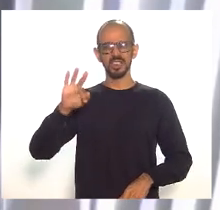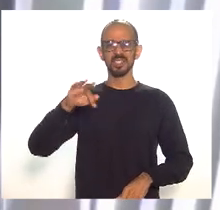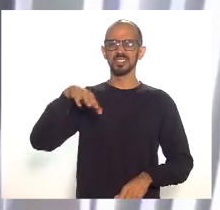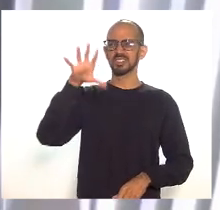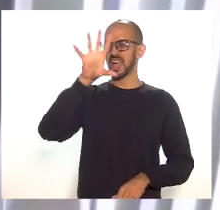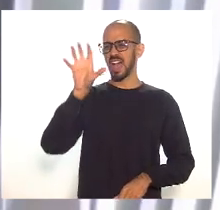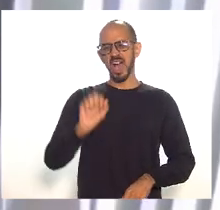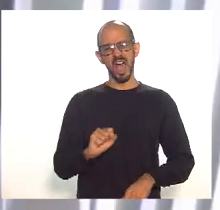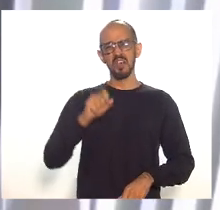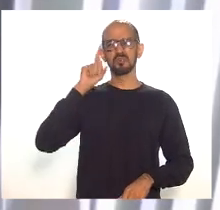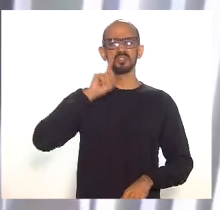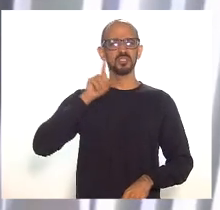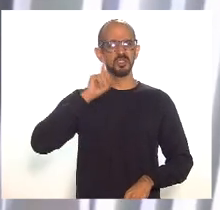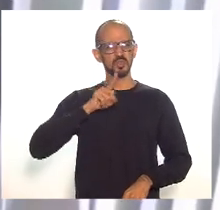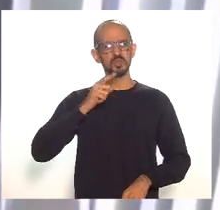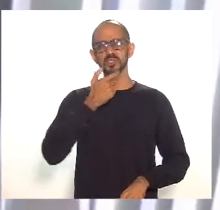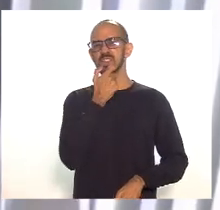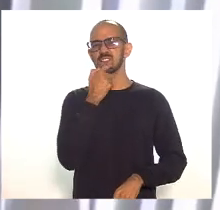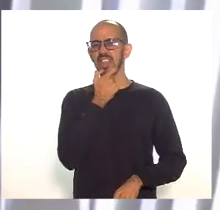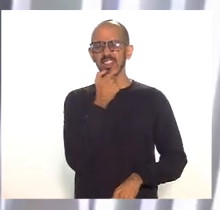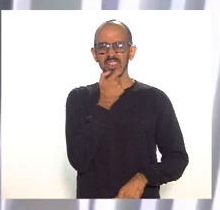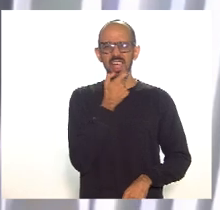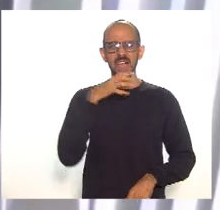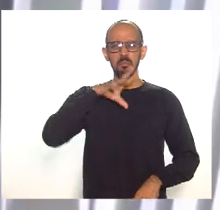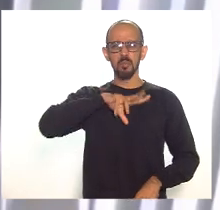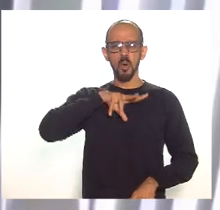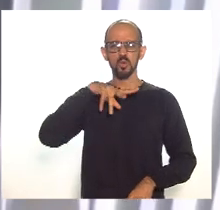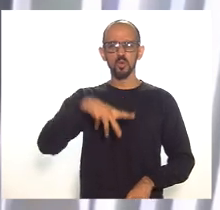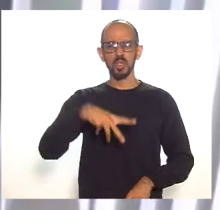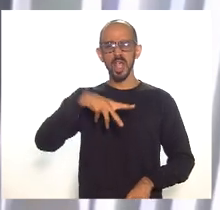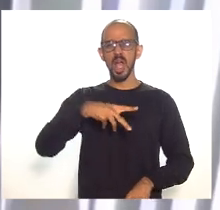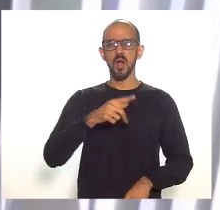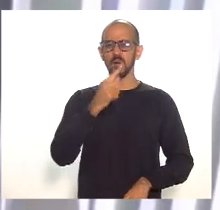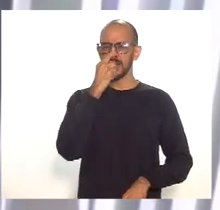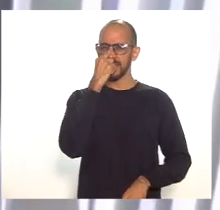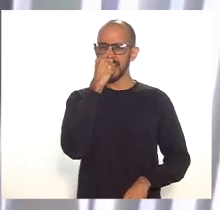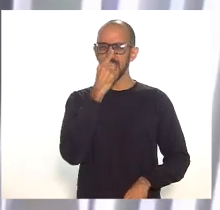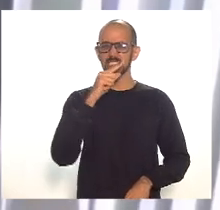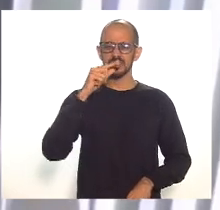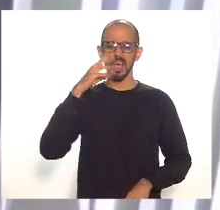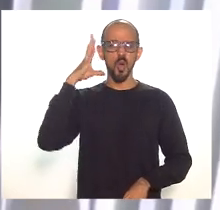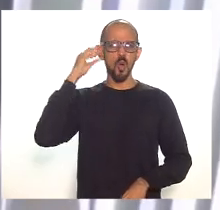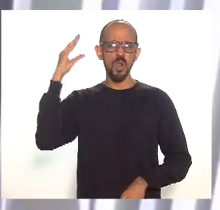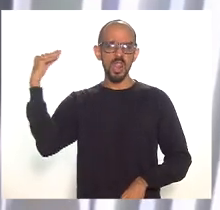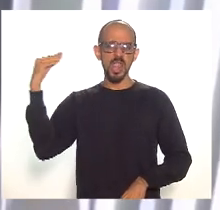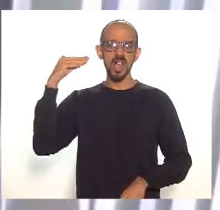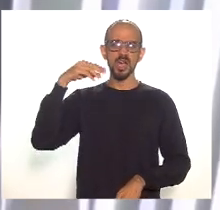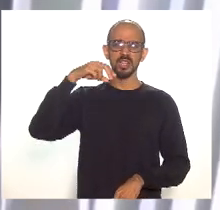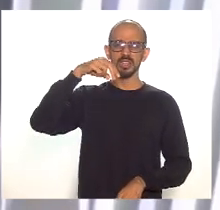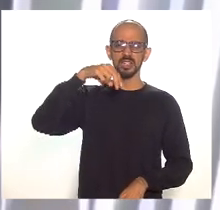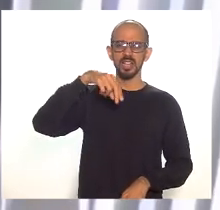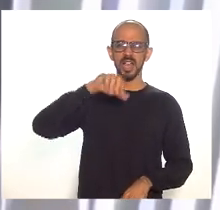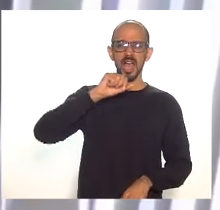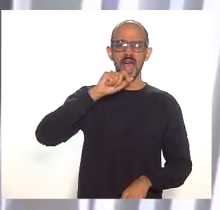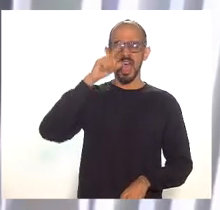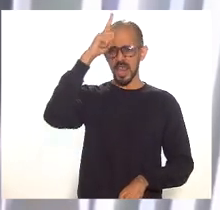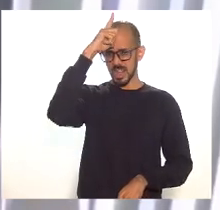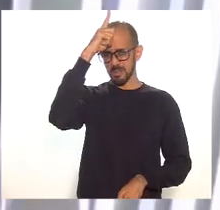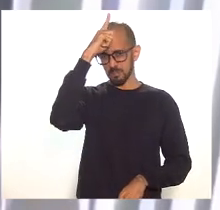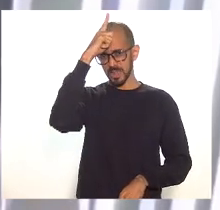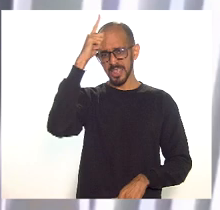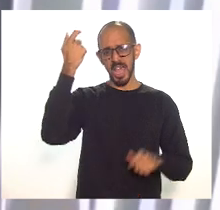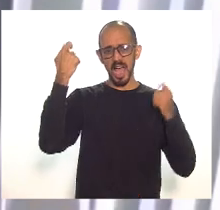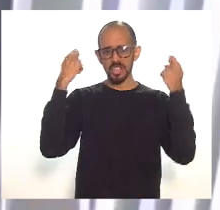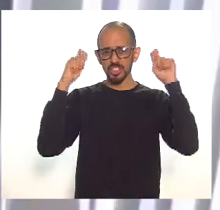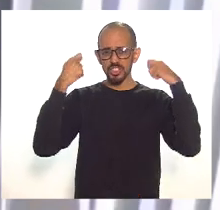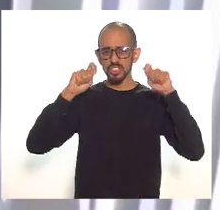Sul, Estados Unidos, Reino Unido, Portugal, Espanha, Itália, Grécia, Holanda, Bélgica, Mianmar, Alemanha, Espanha, Argentina,